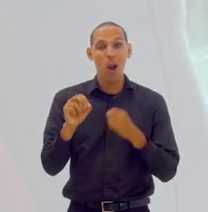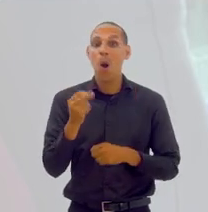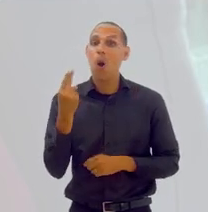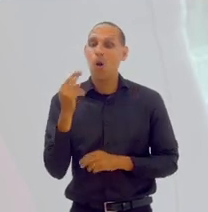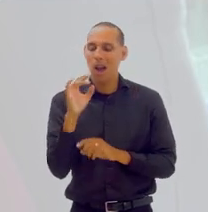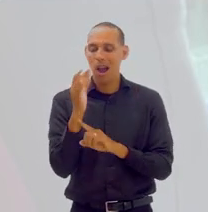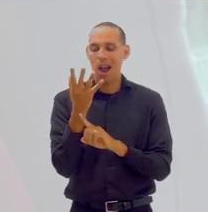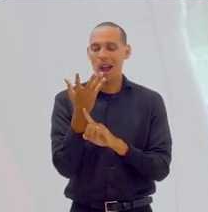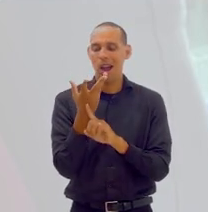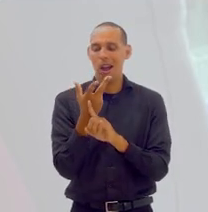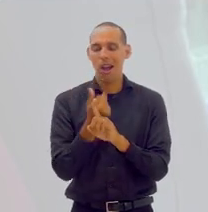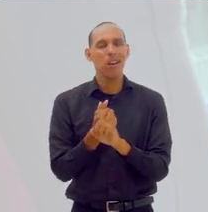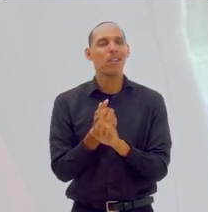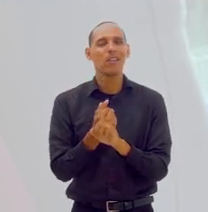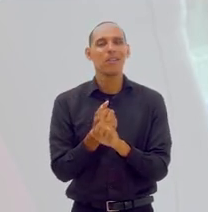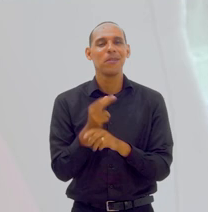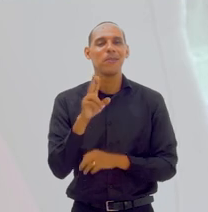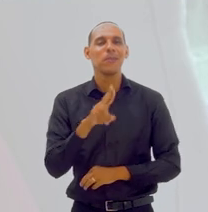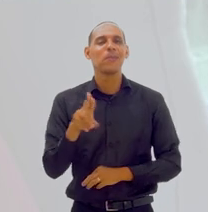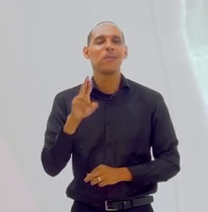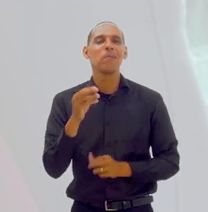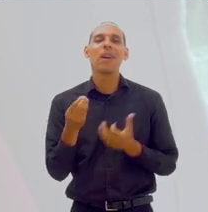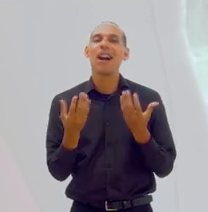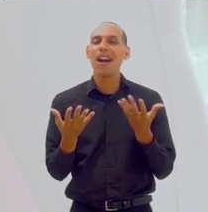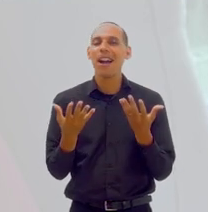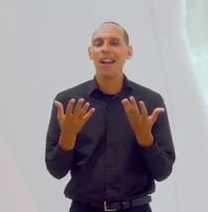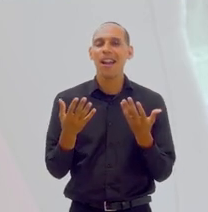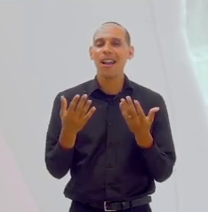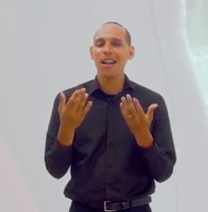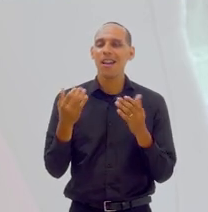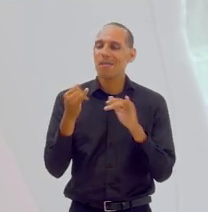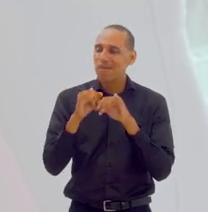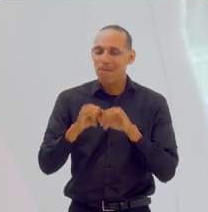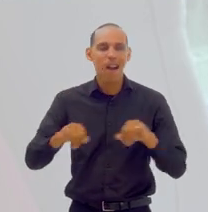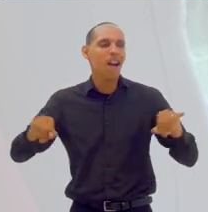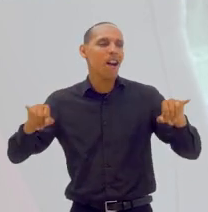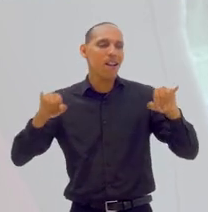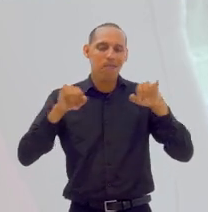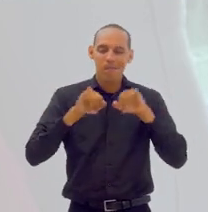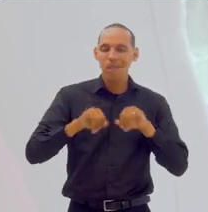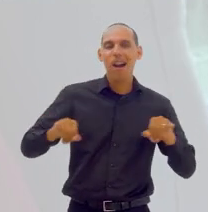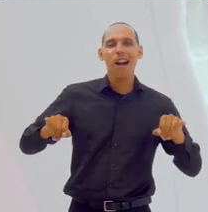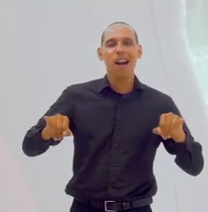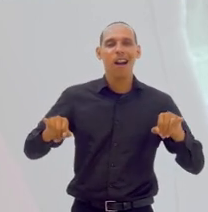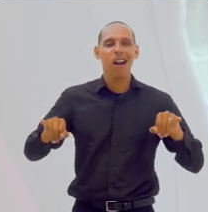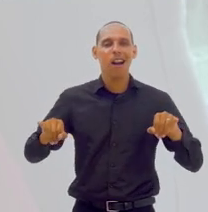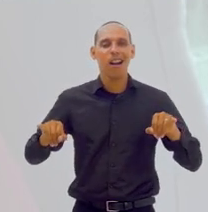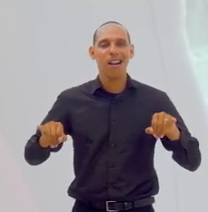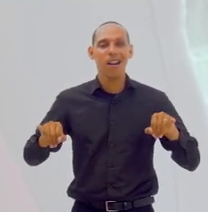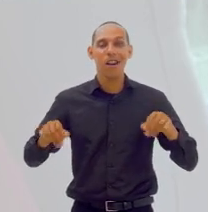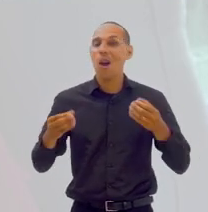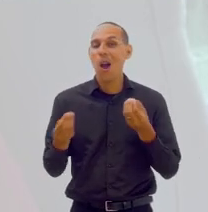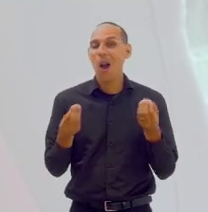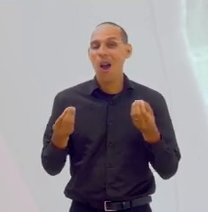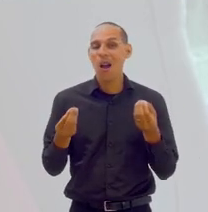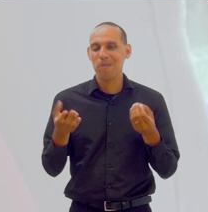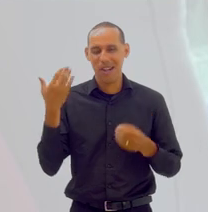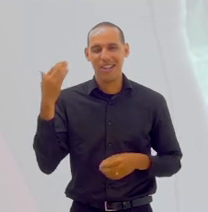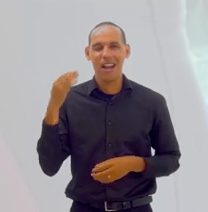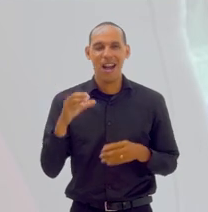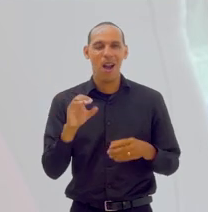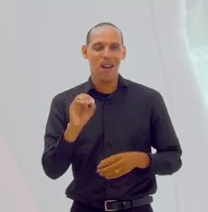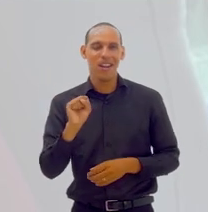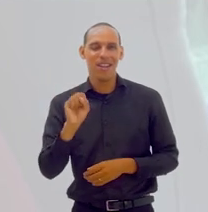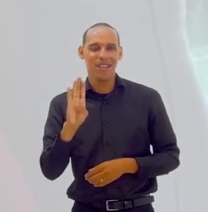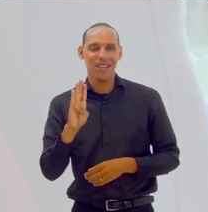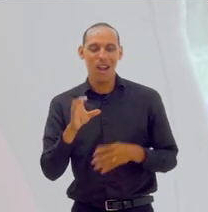sua arte, transmitir uma mensagem. Aquela nossa mensagem, através da Sinfônica Brasileira na